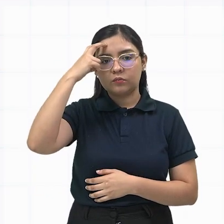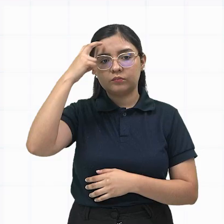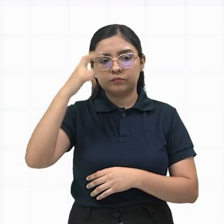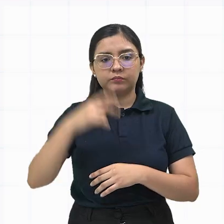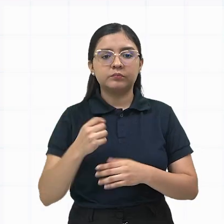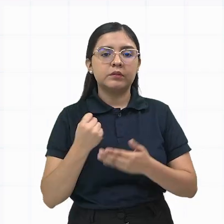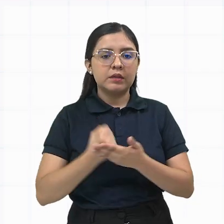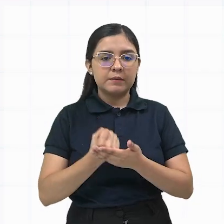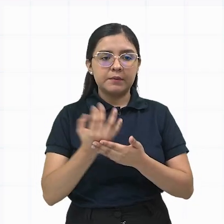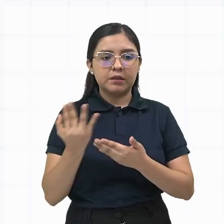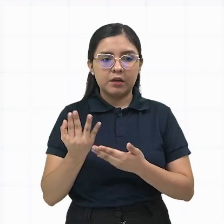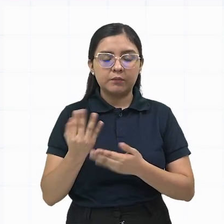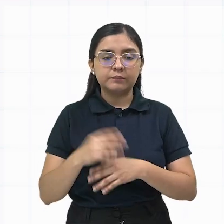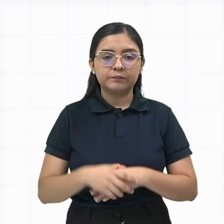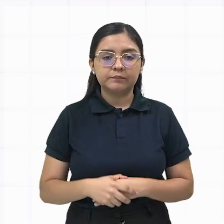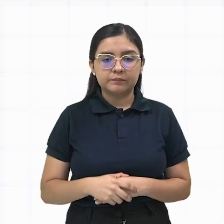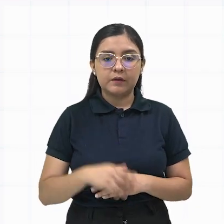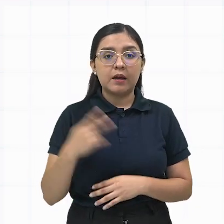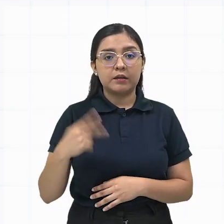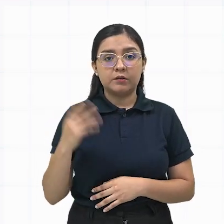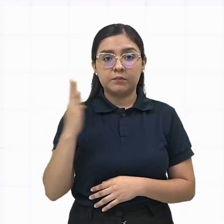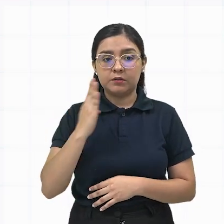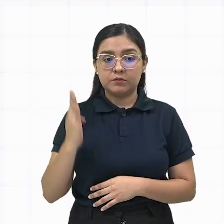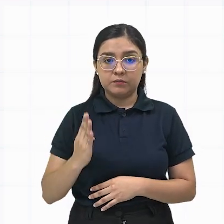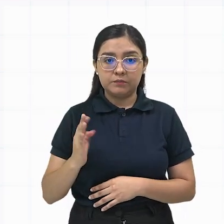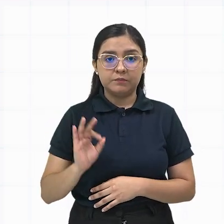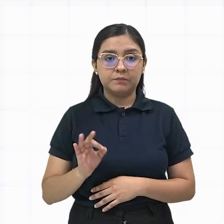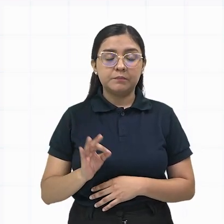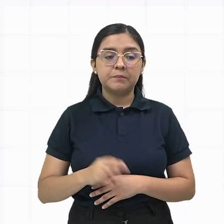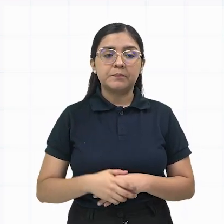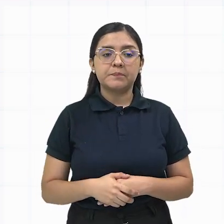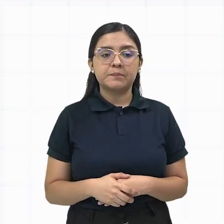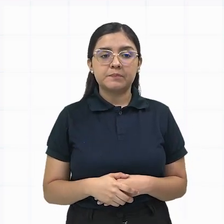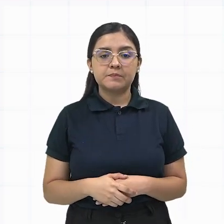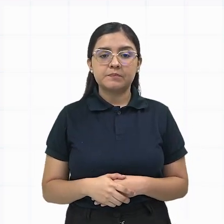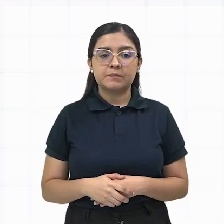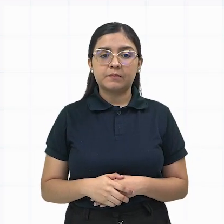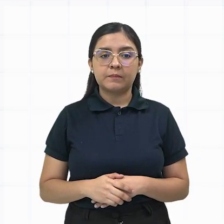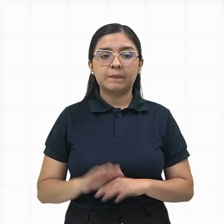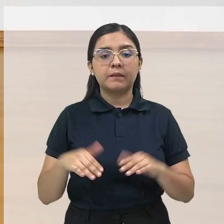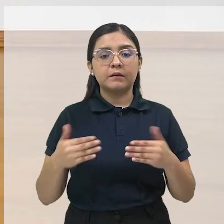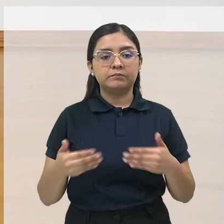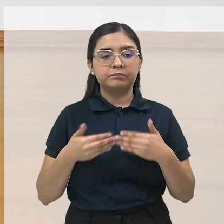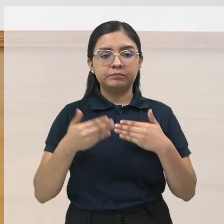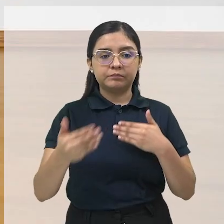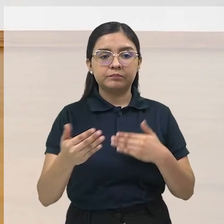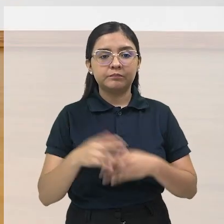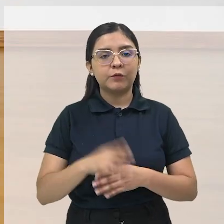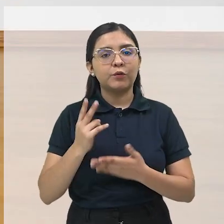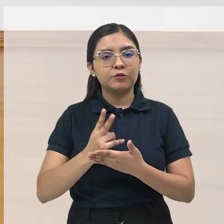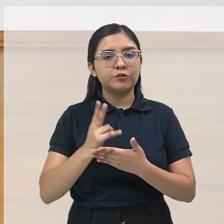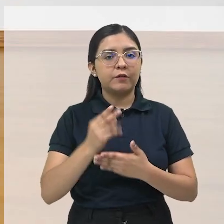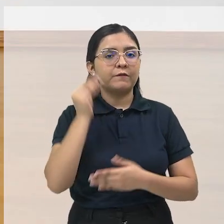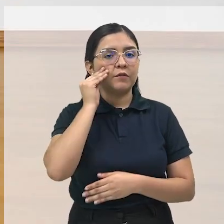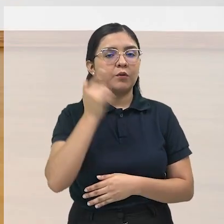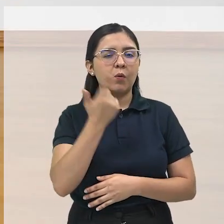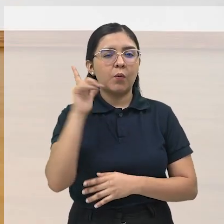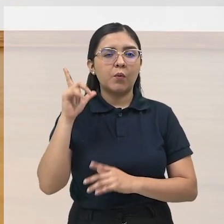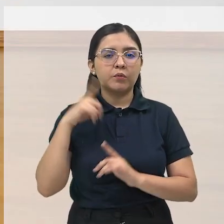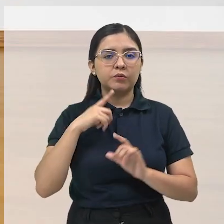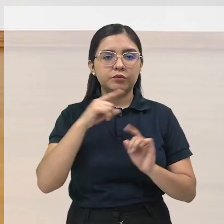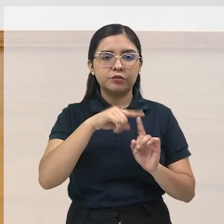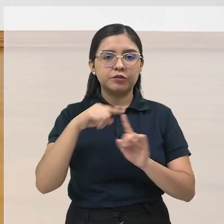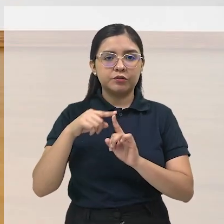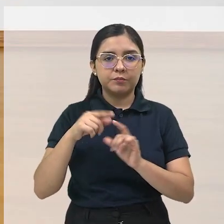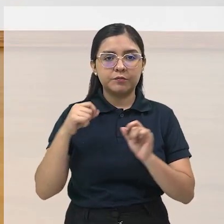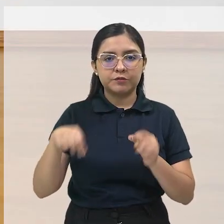cultural imaterial do Brasil, certo? Vamos continuar na nossa viagem pelo Brasil. Vamos